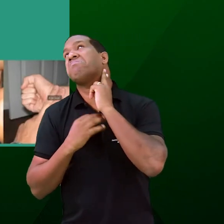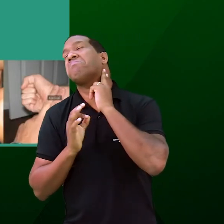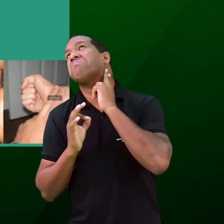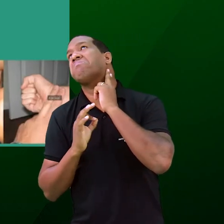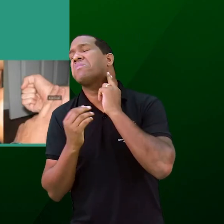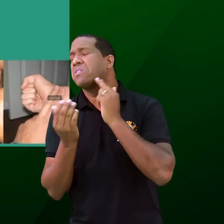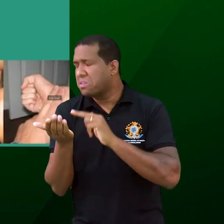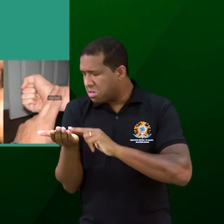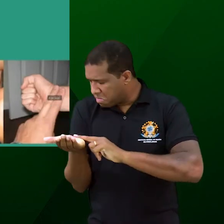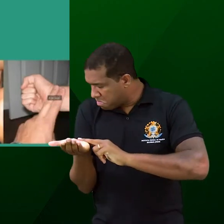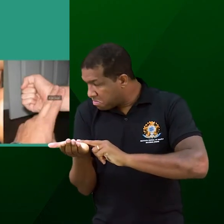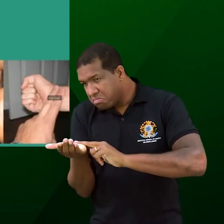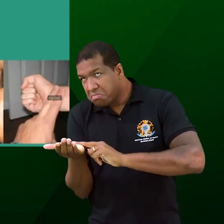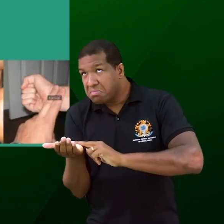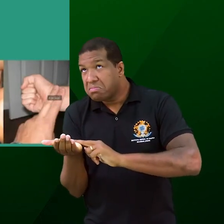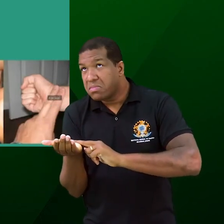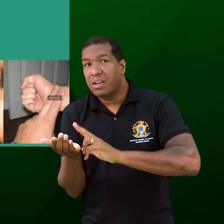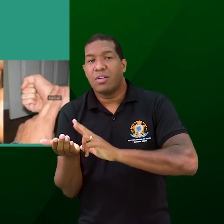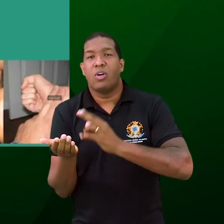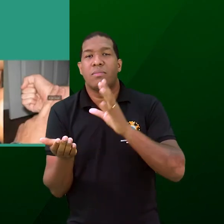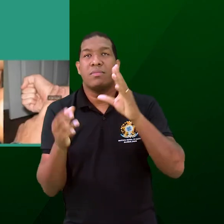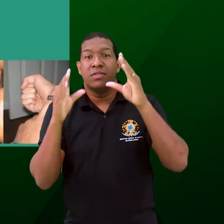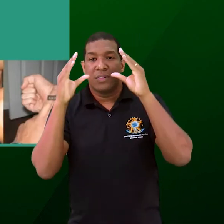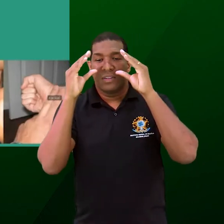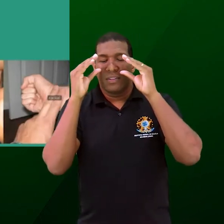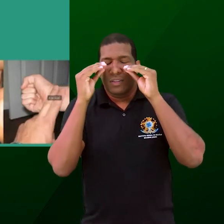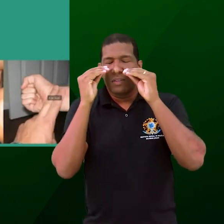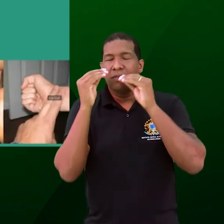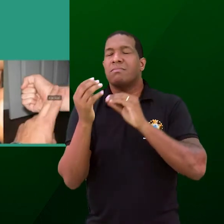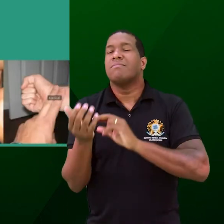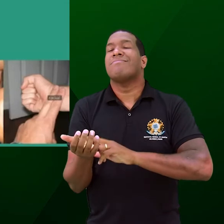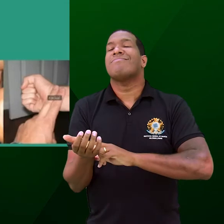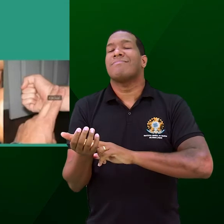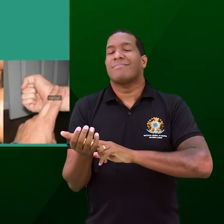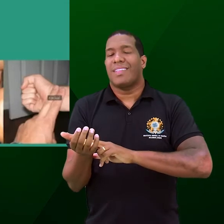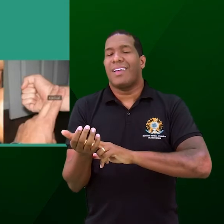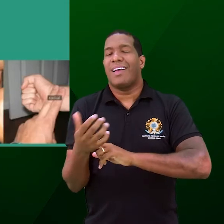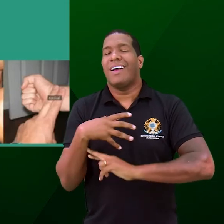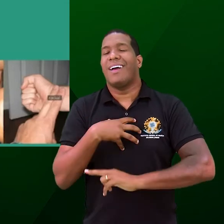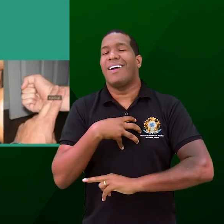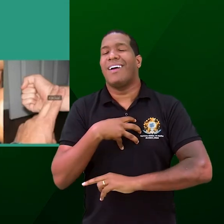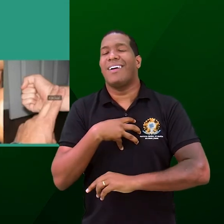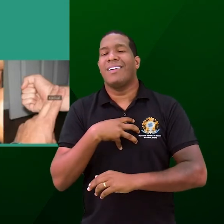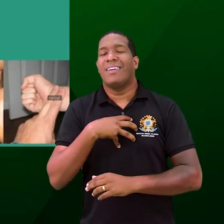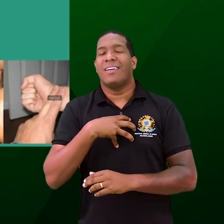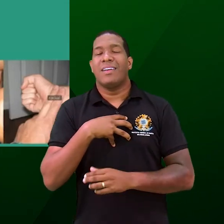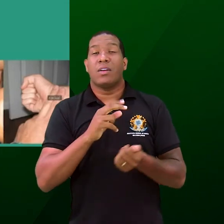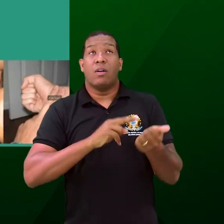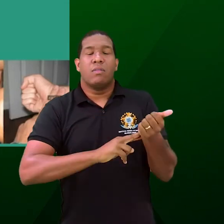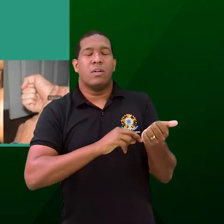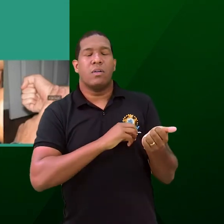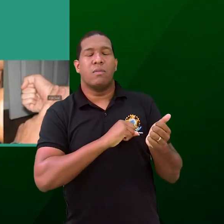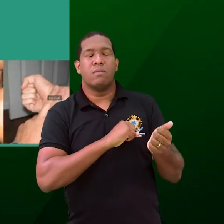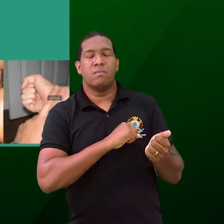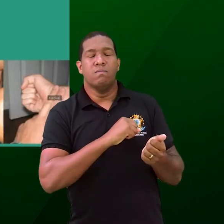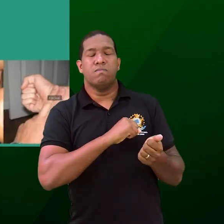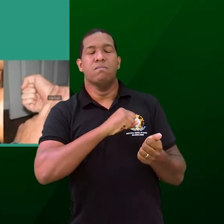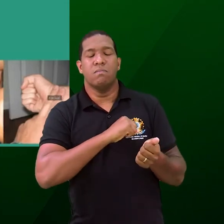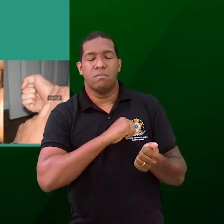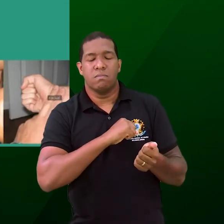quantos batimentos o meu coração consegue chegar. Tá? Isso é importante a gente saber. Tá? Como que a gente vai conseguir